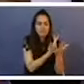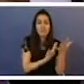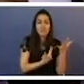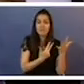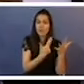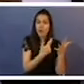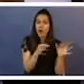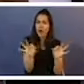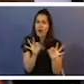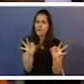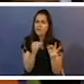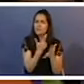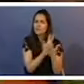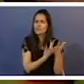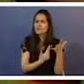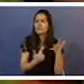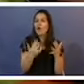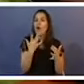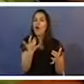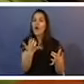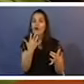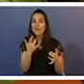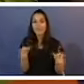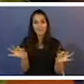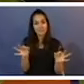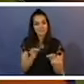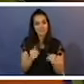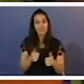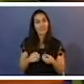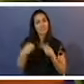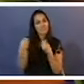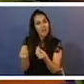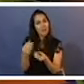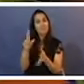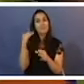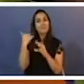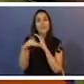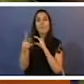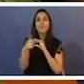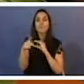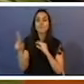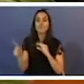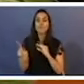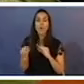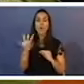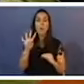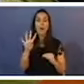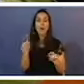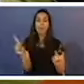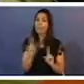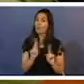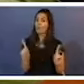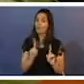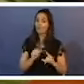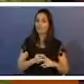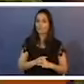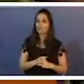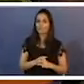então capricha no desenho em desenho colorido e caprichado também vai a professora quatro não tá bom